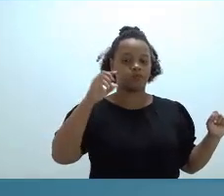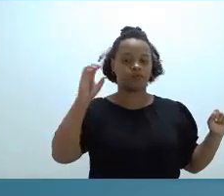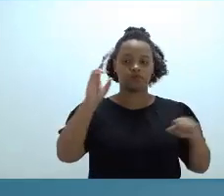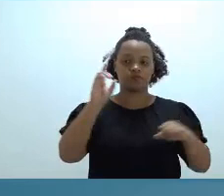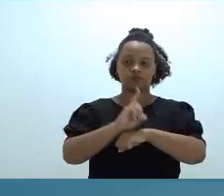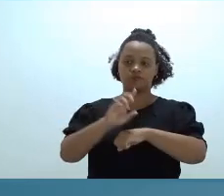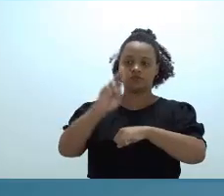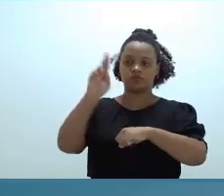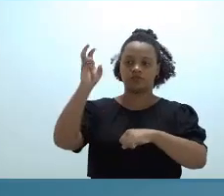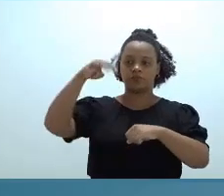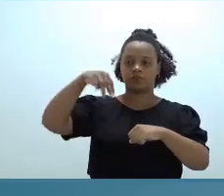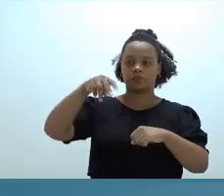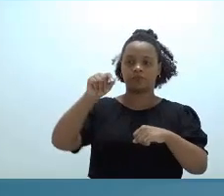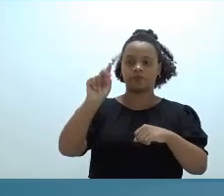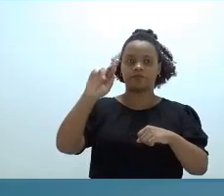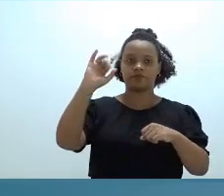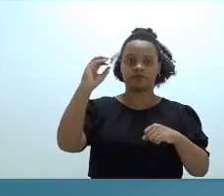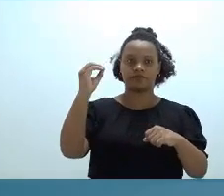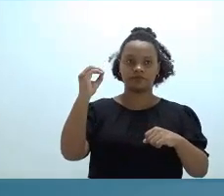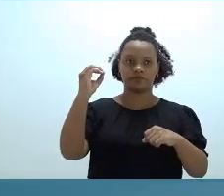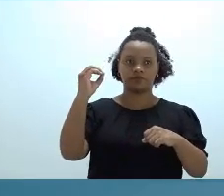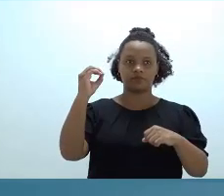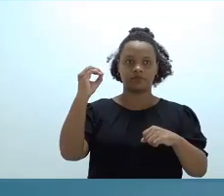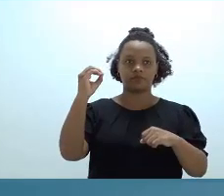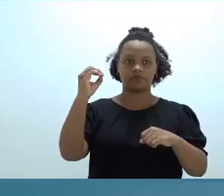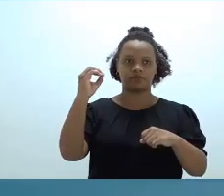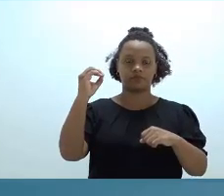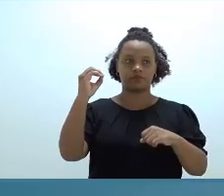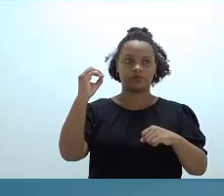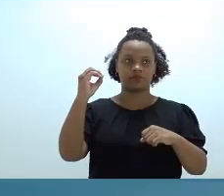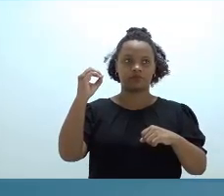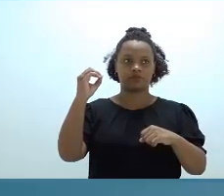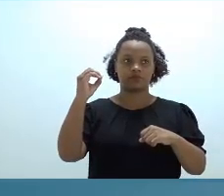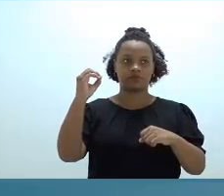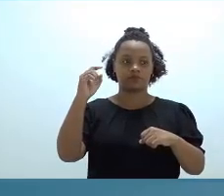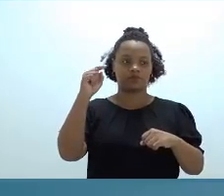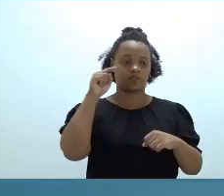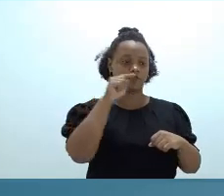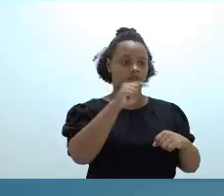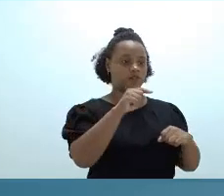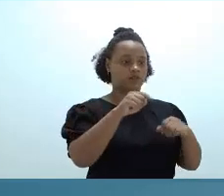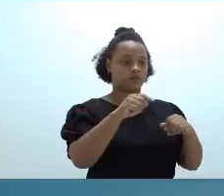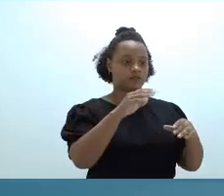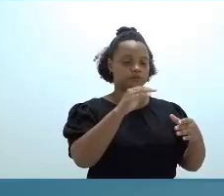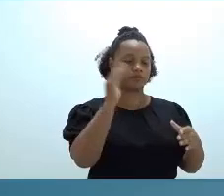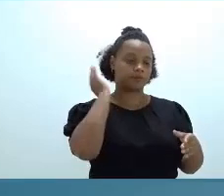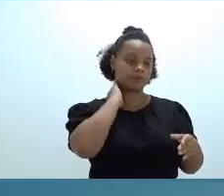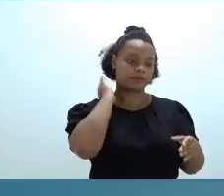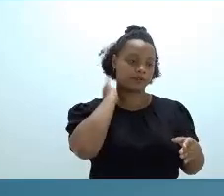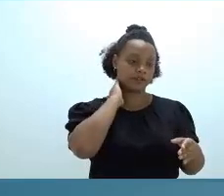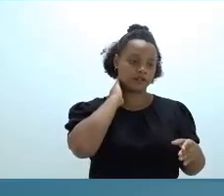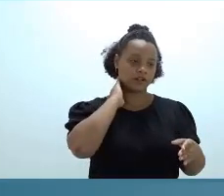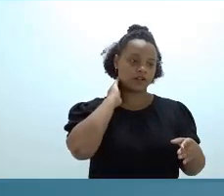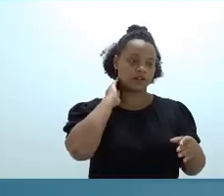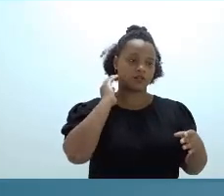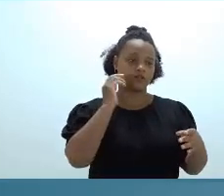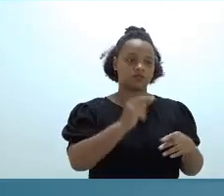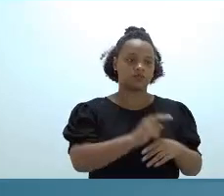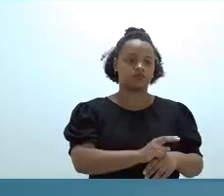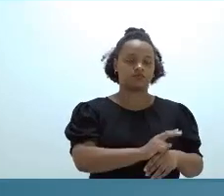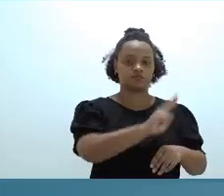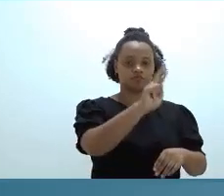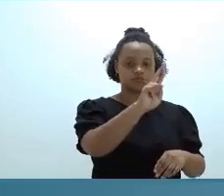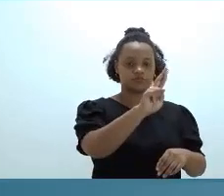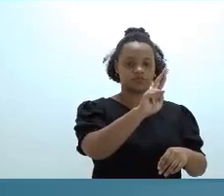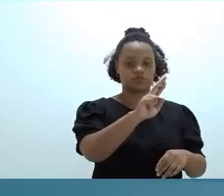Davi Prado Salmo. Sá, agravado, Estado do Pará, procurador do Estado Dr. Antônio Carlos Bernardes